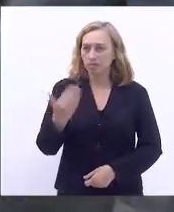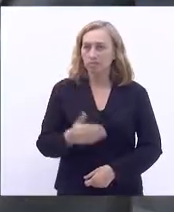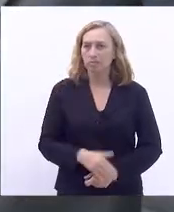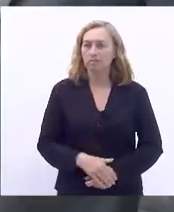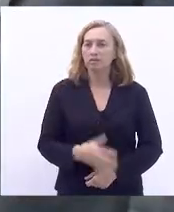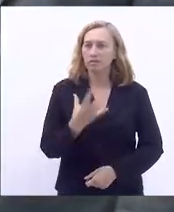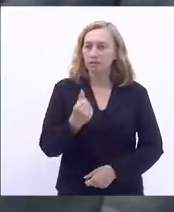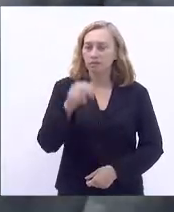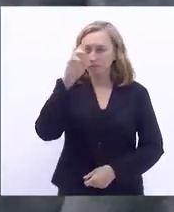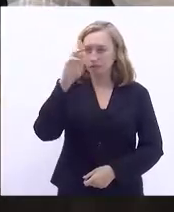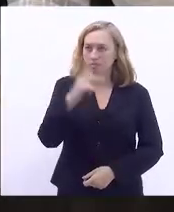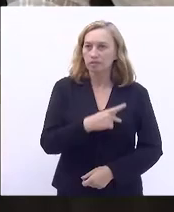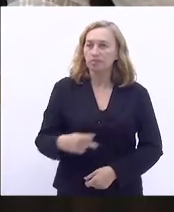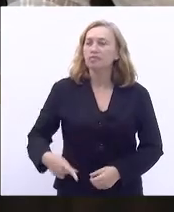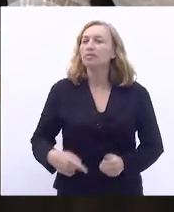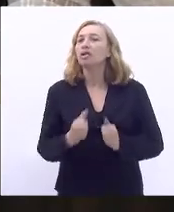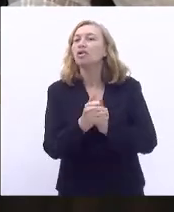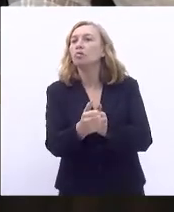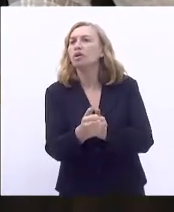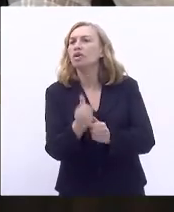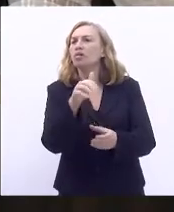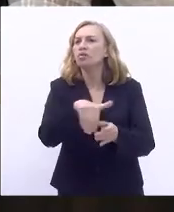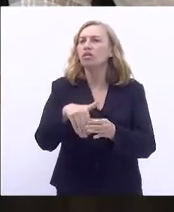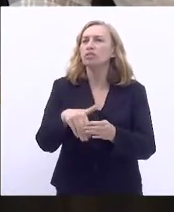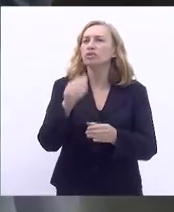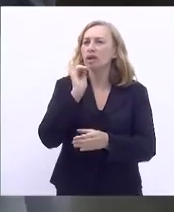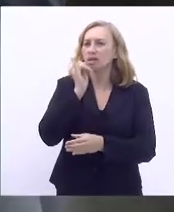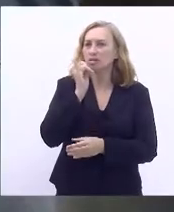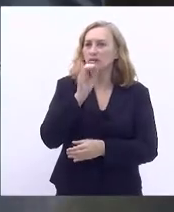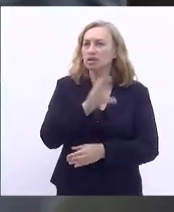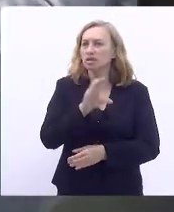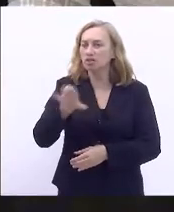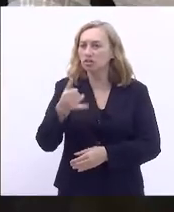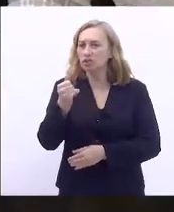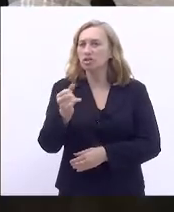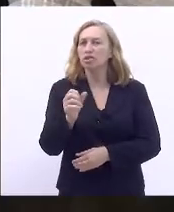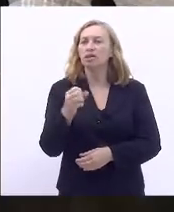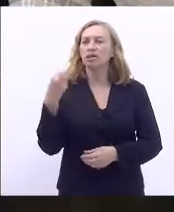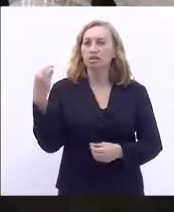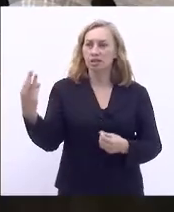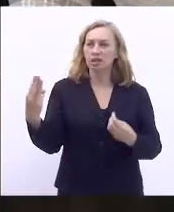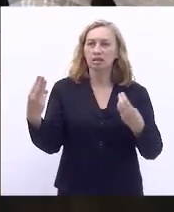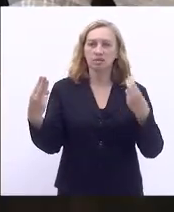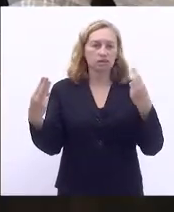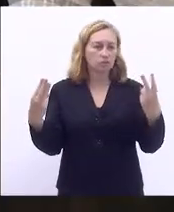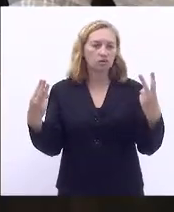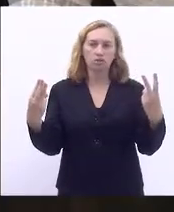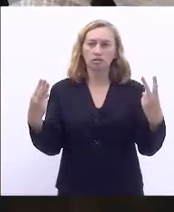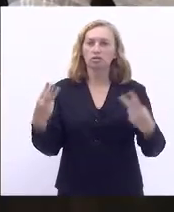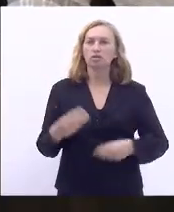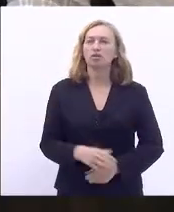Favorável, presidente. Você vai acompanhar o voto do relator da CCJ. 3-2.